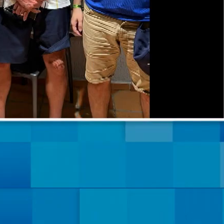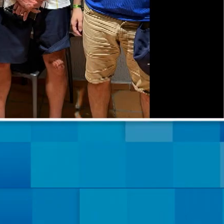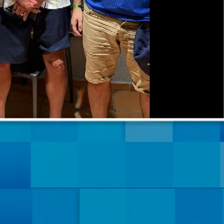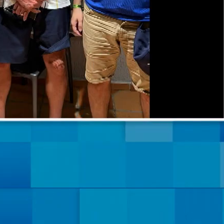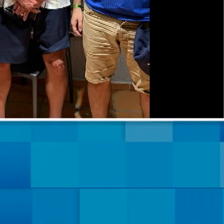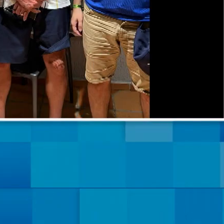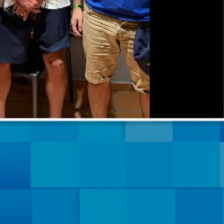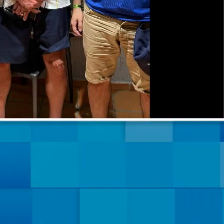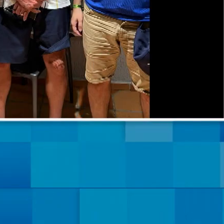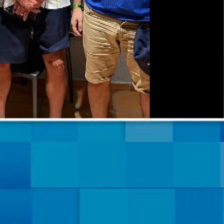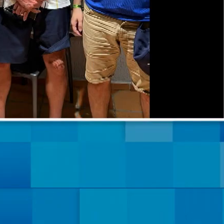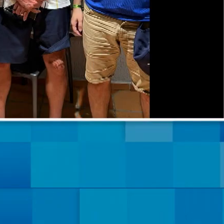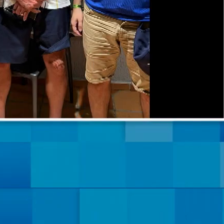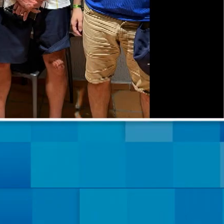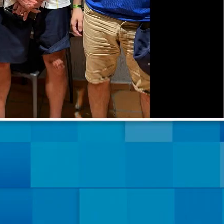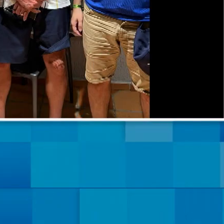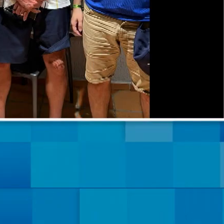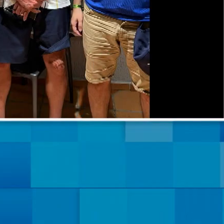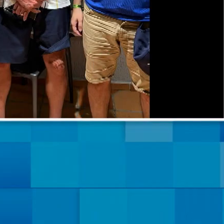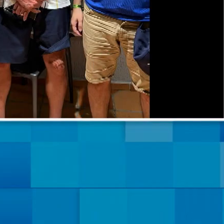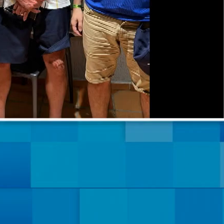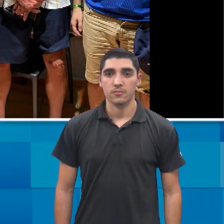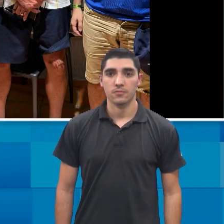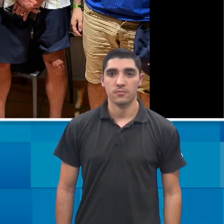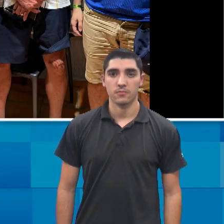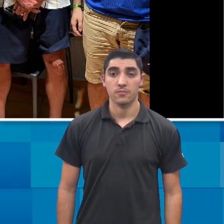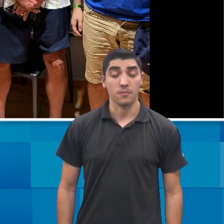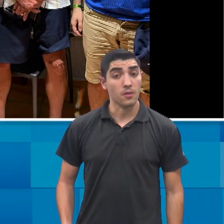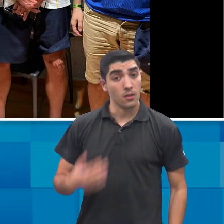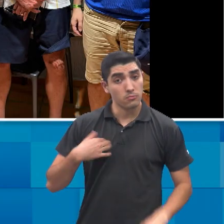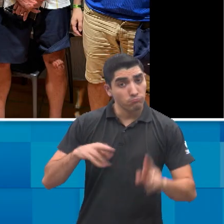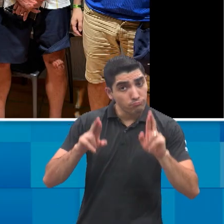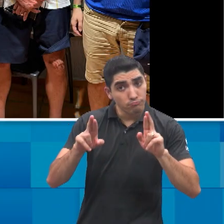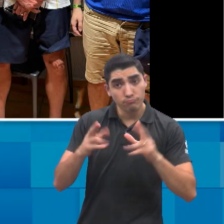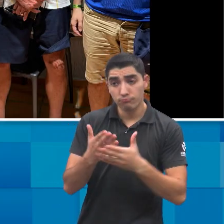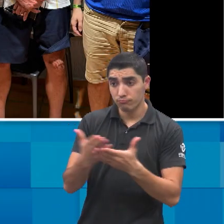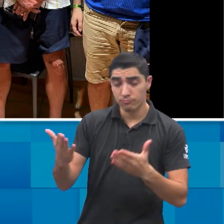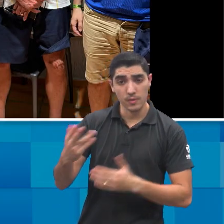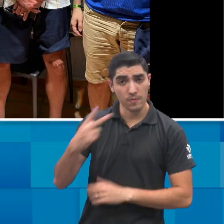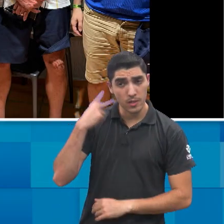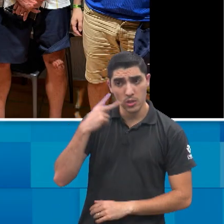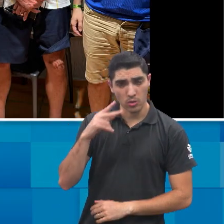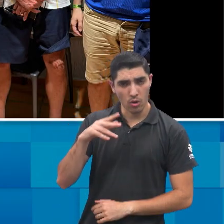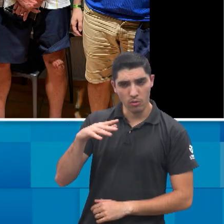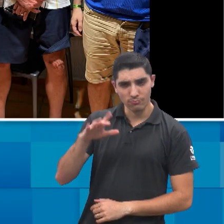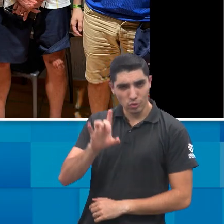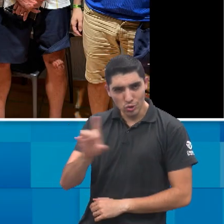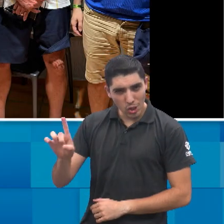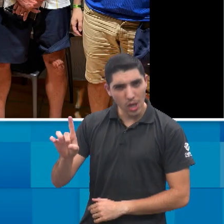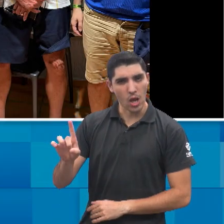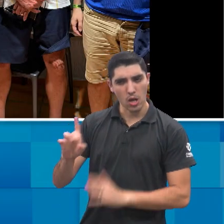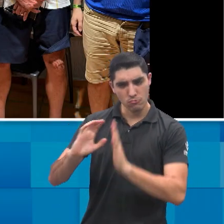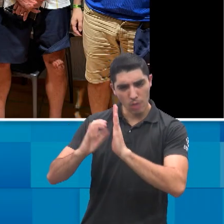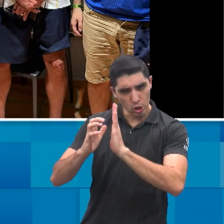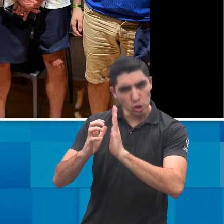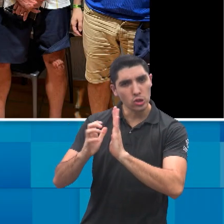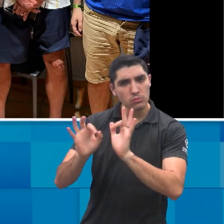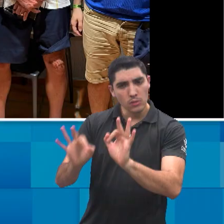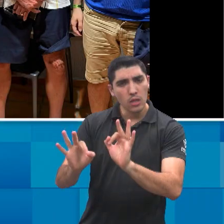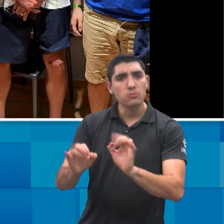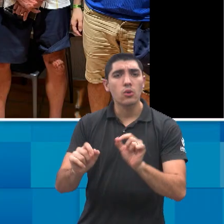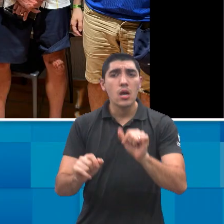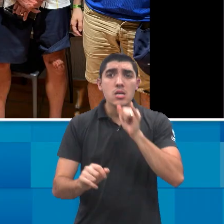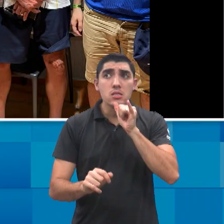coisas na administração. O que eu espero dos parlamentares de direita que estão na base, o que eu espero é que quando o prefeito acena para a esquerda, que